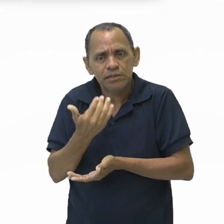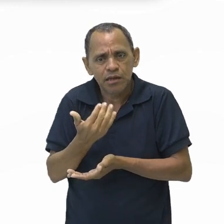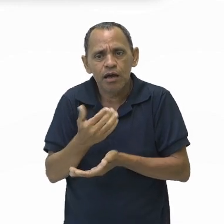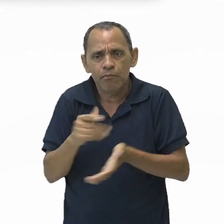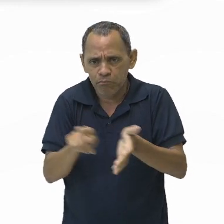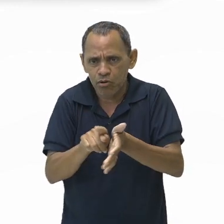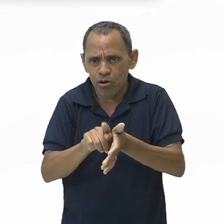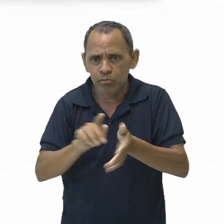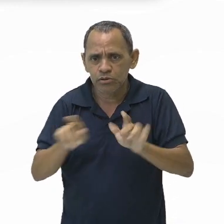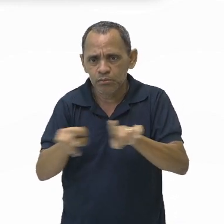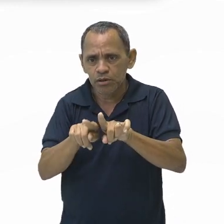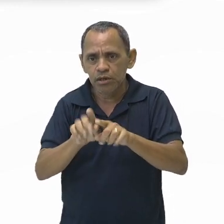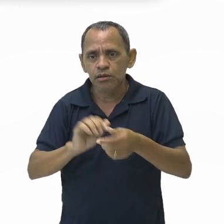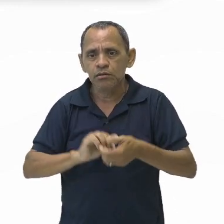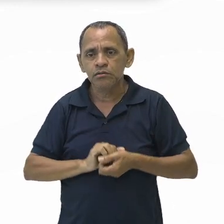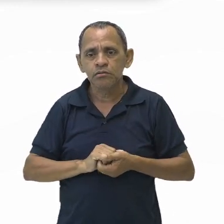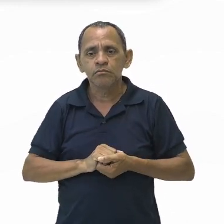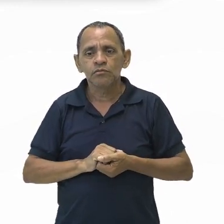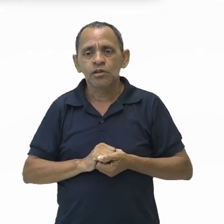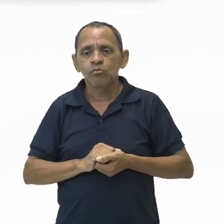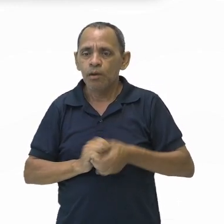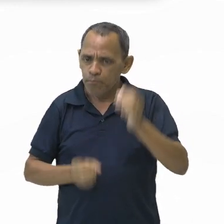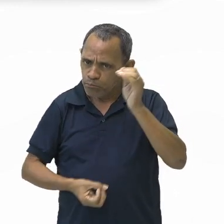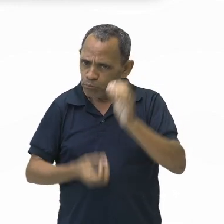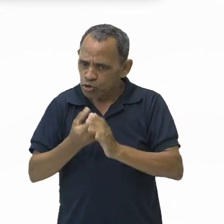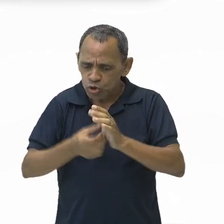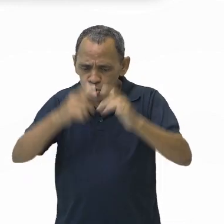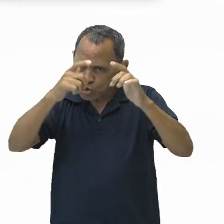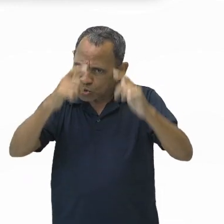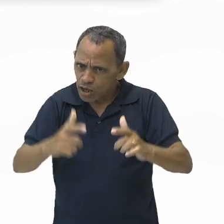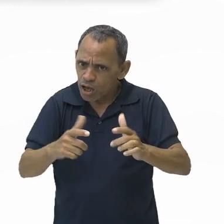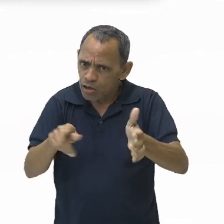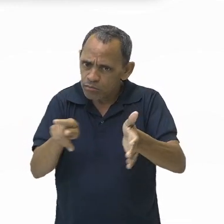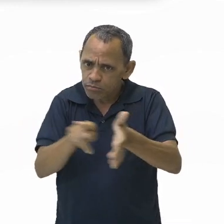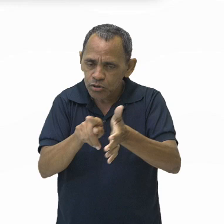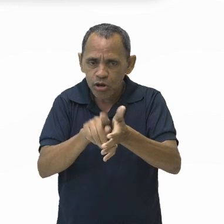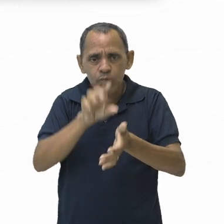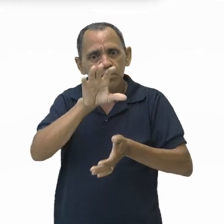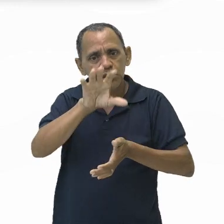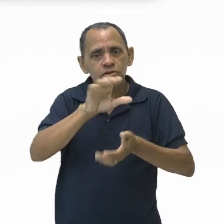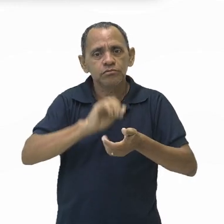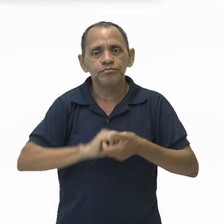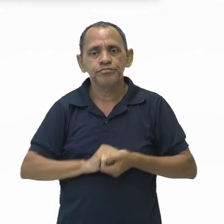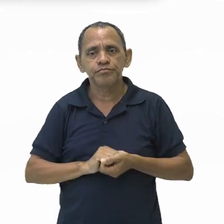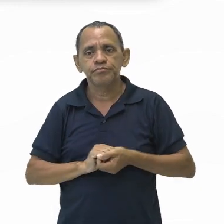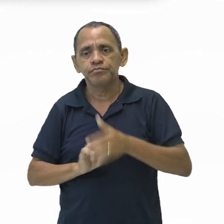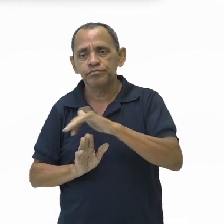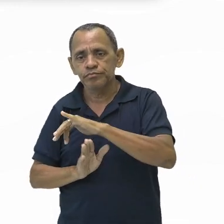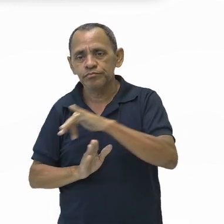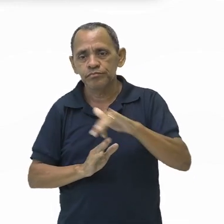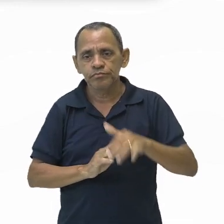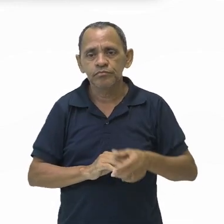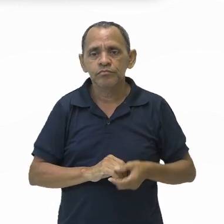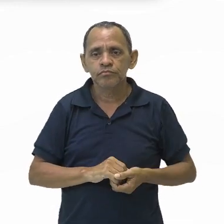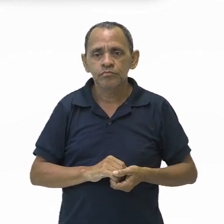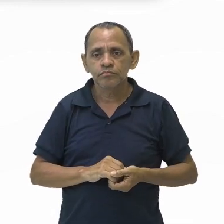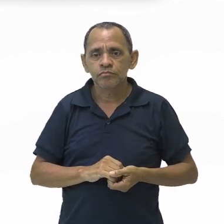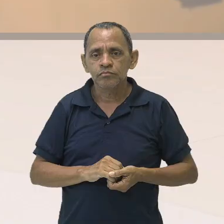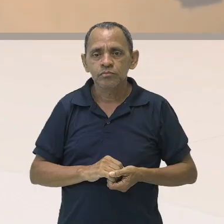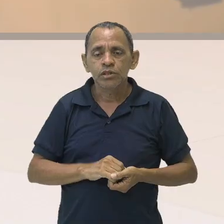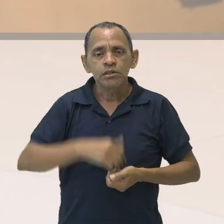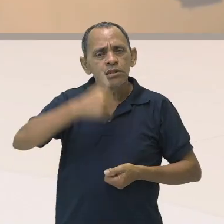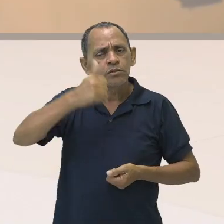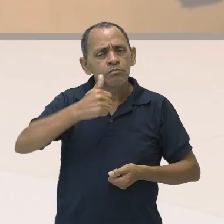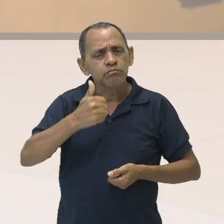ali uma produção local, uma produção própria aqui da região. Então, gente, vendo esse primeiro momento